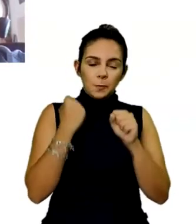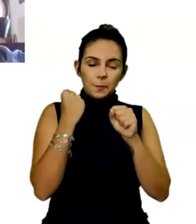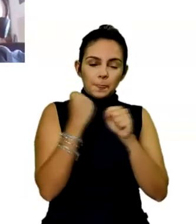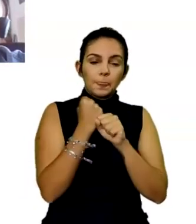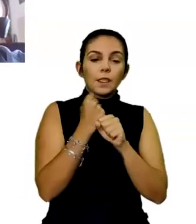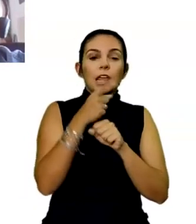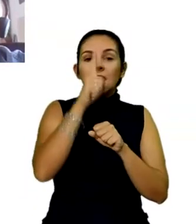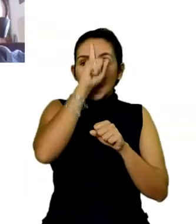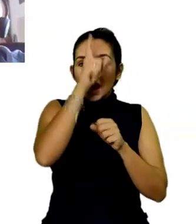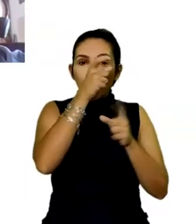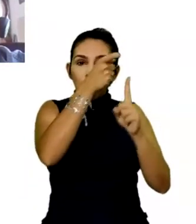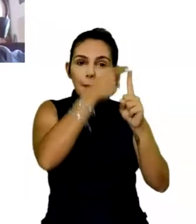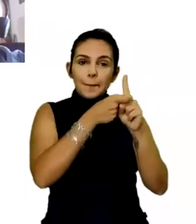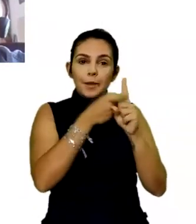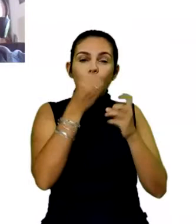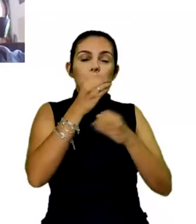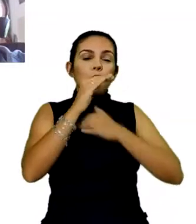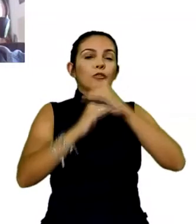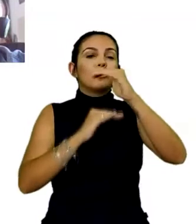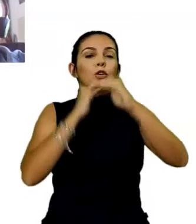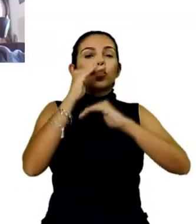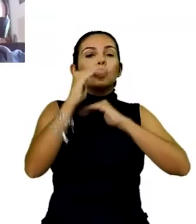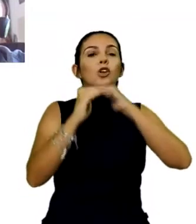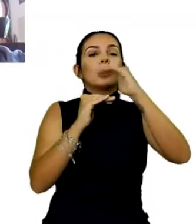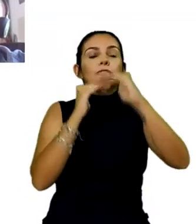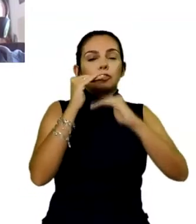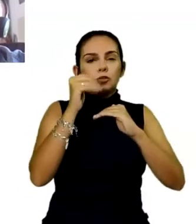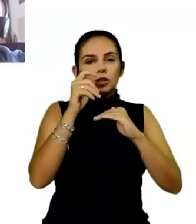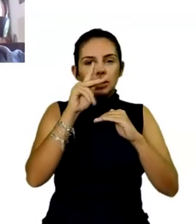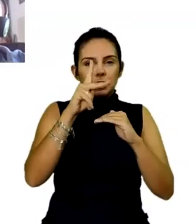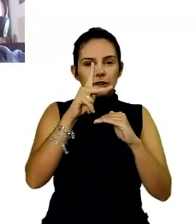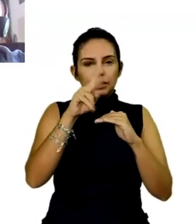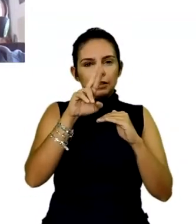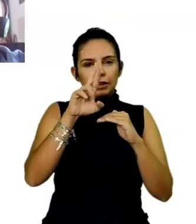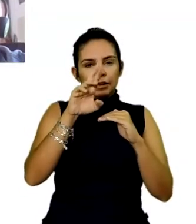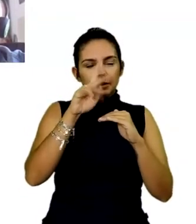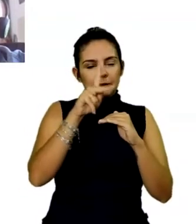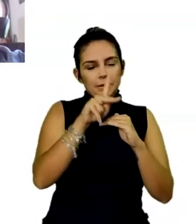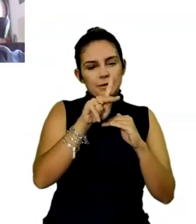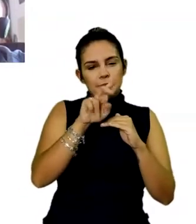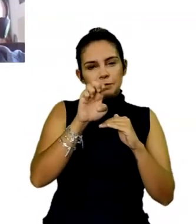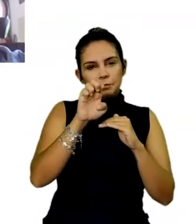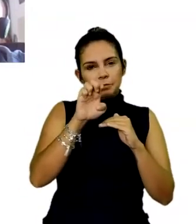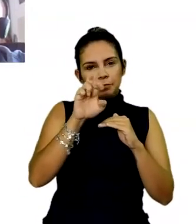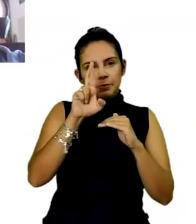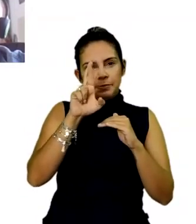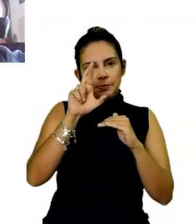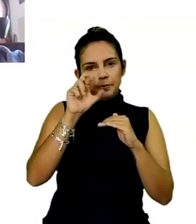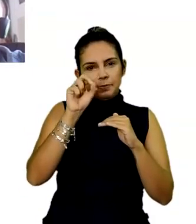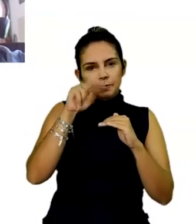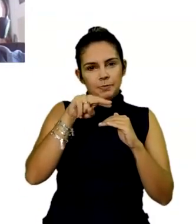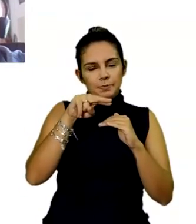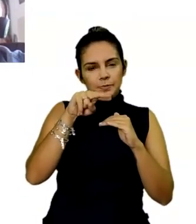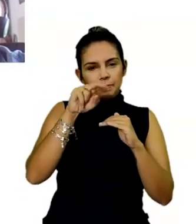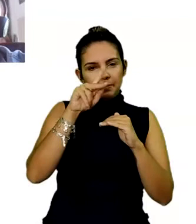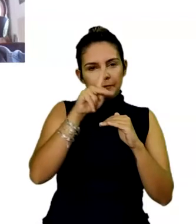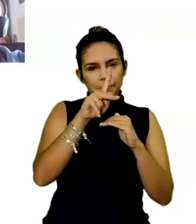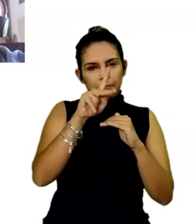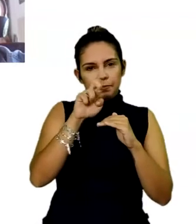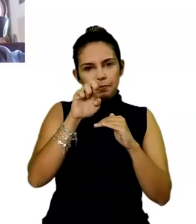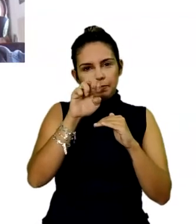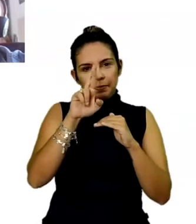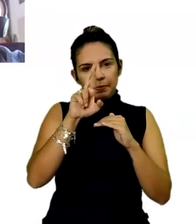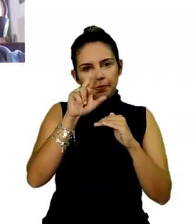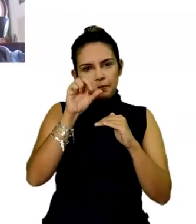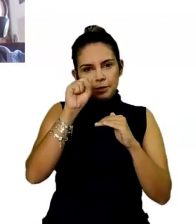personagens, como é que vai evoluindo ao longo do tempo essa construção dos personagens? Você já começa, Mary, você já tem essa definição de cara,